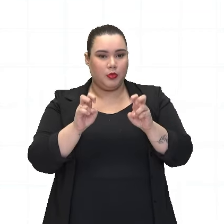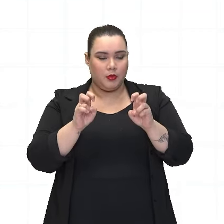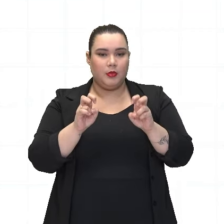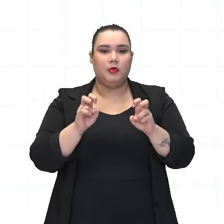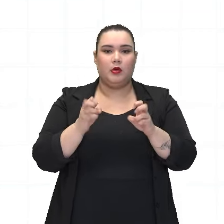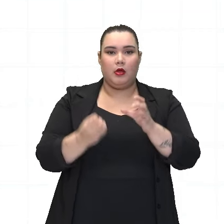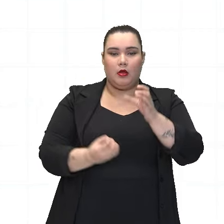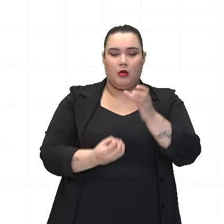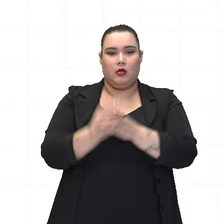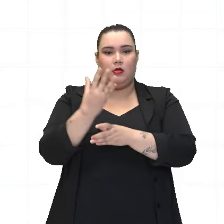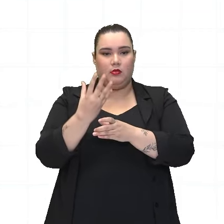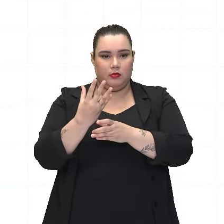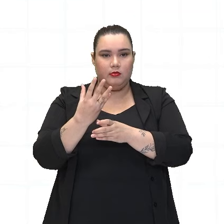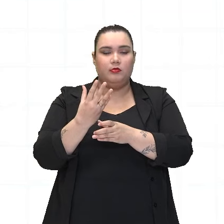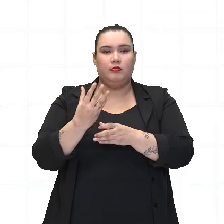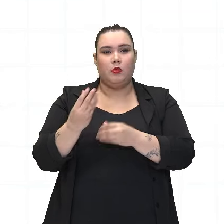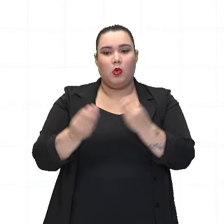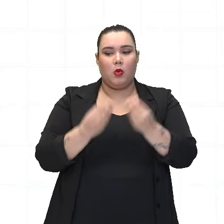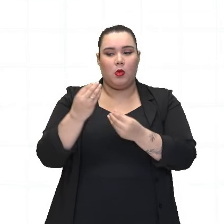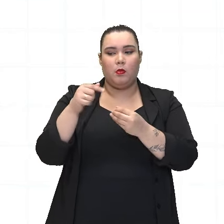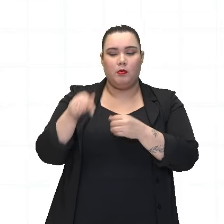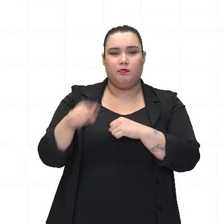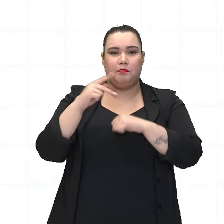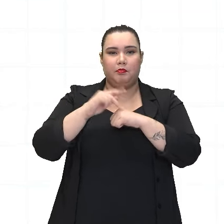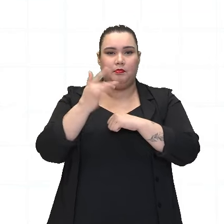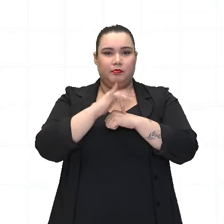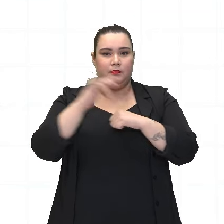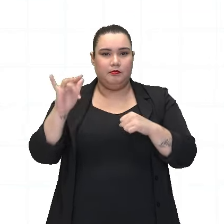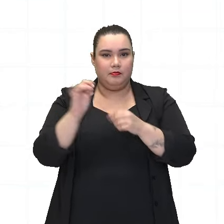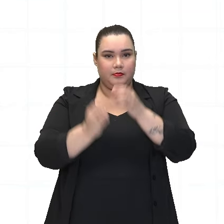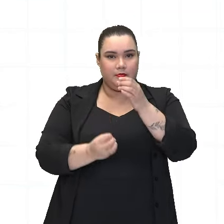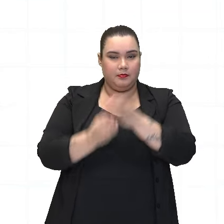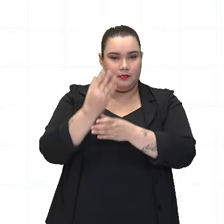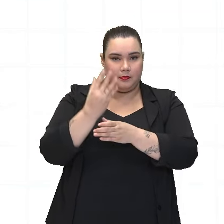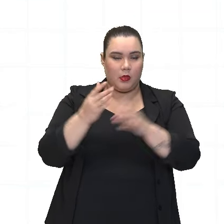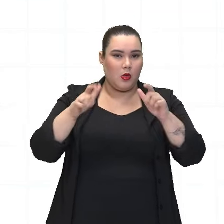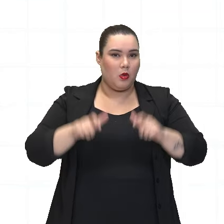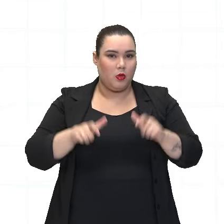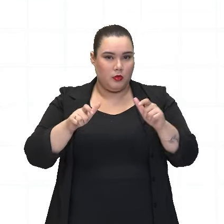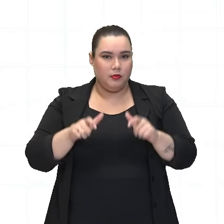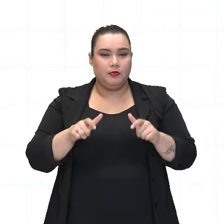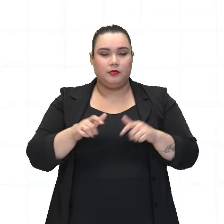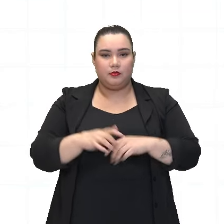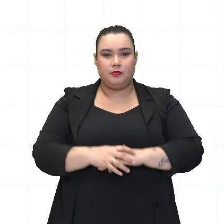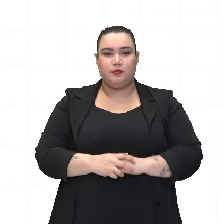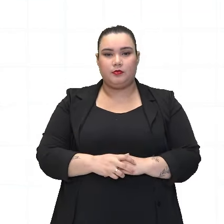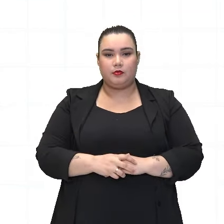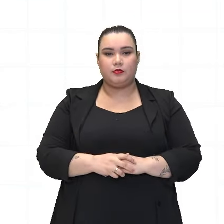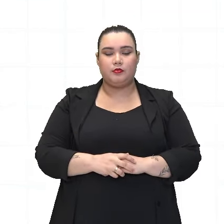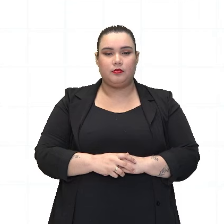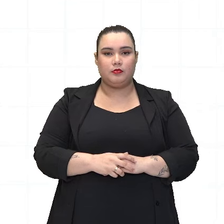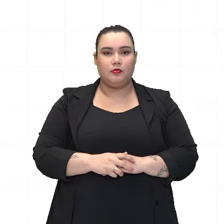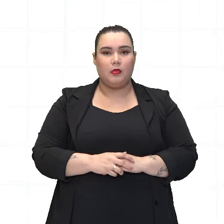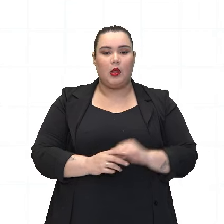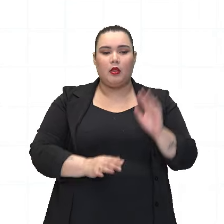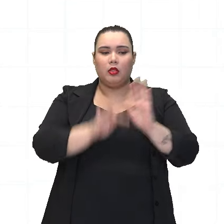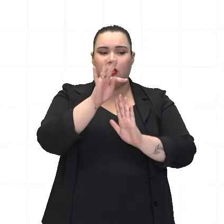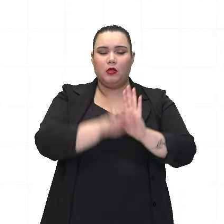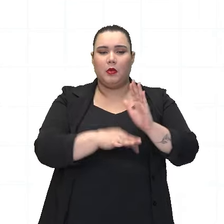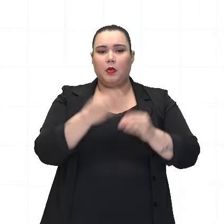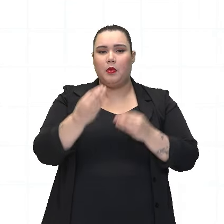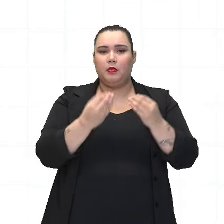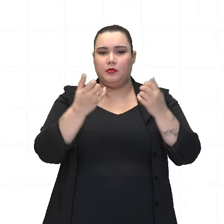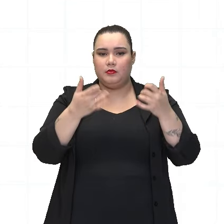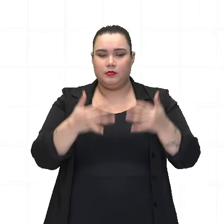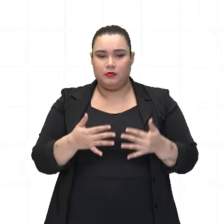à origem, onde esses diamantes são formados, de onde eles vêm. E como esse texto faz isso?